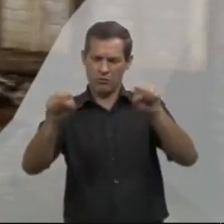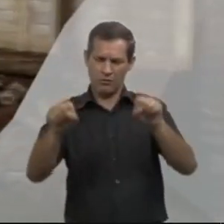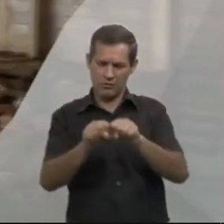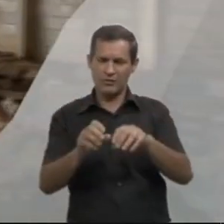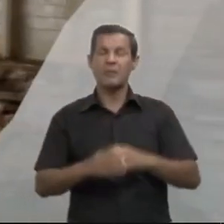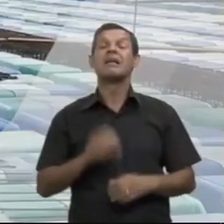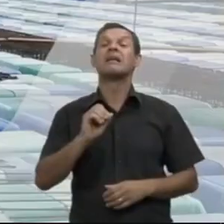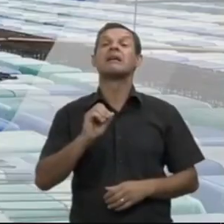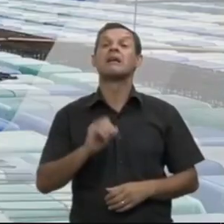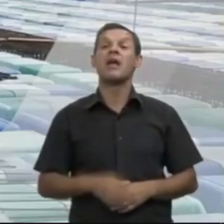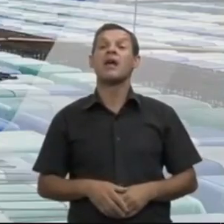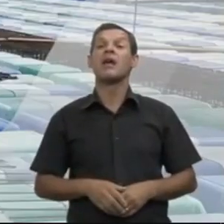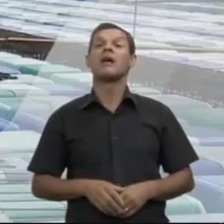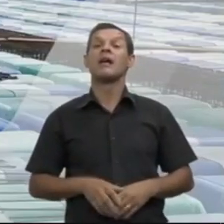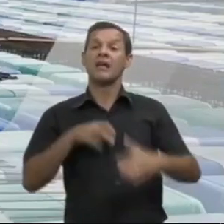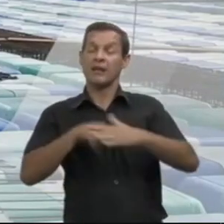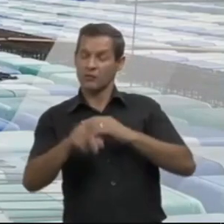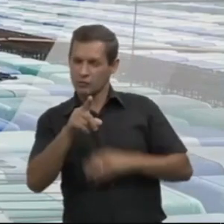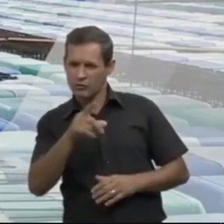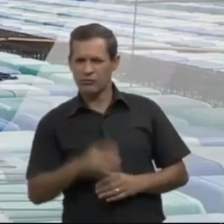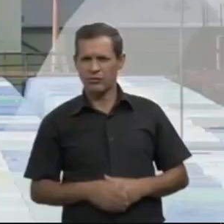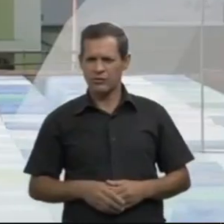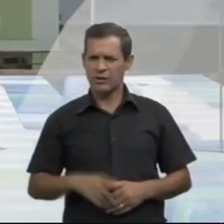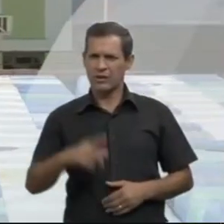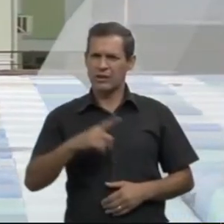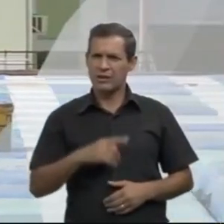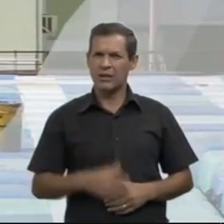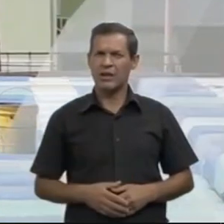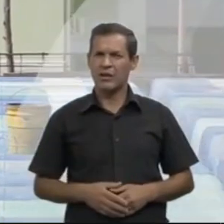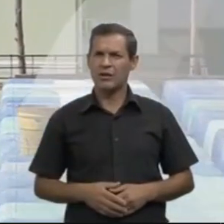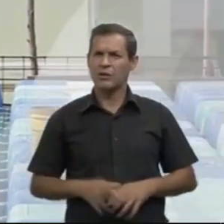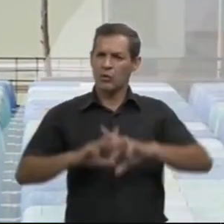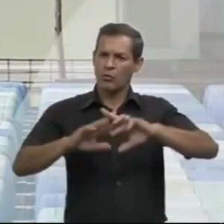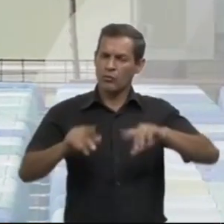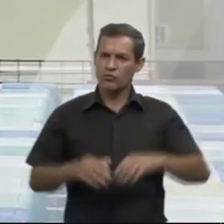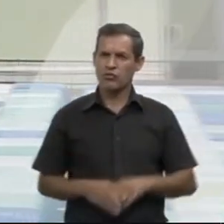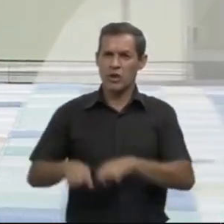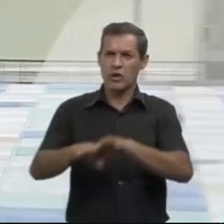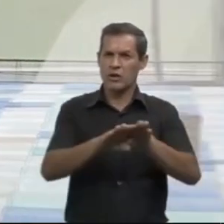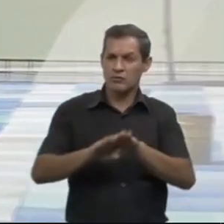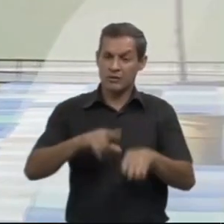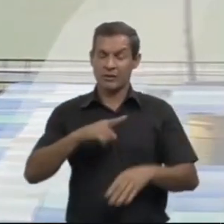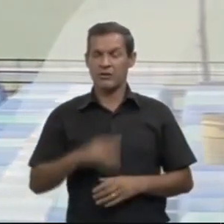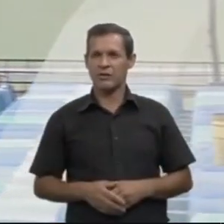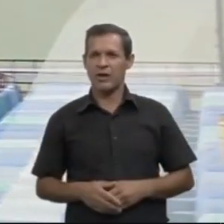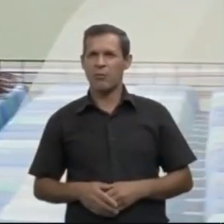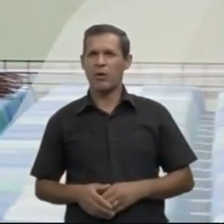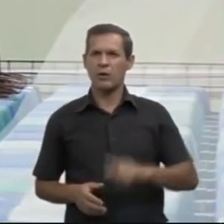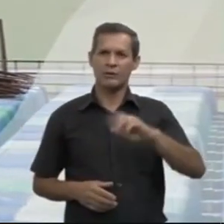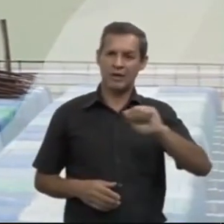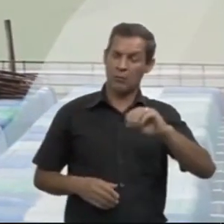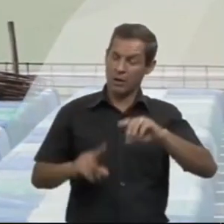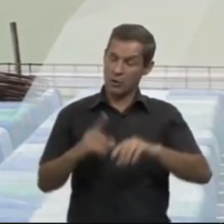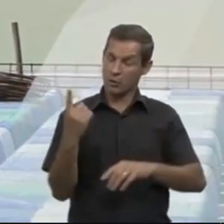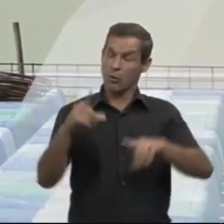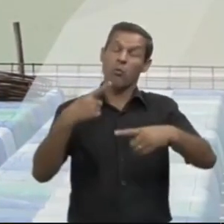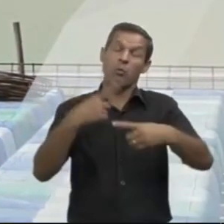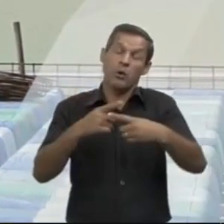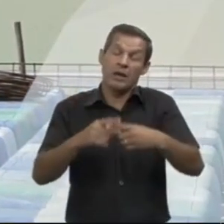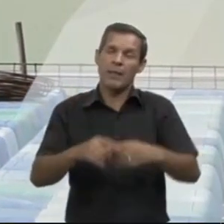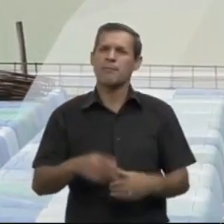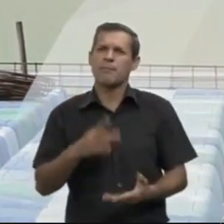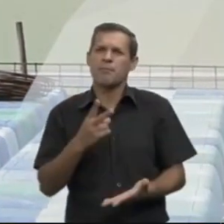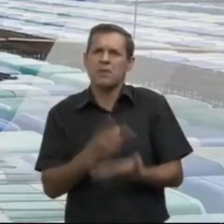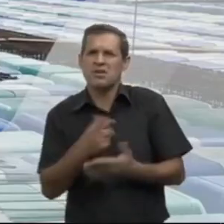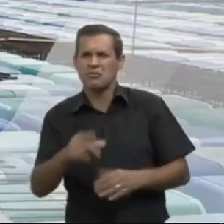sistema é que à medida que você vai subindo os vários pavimentos, a gente vai tendo um gabarito mais alto. Isso porque,